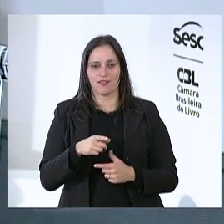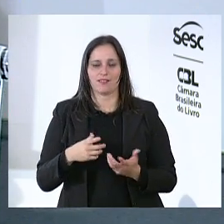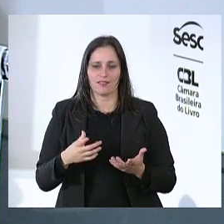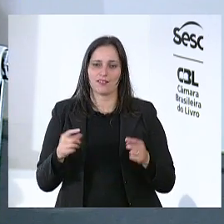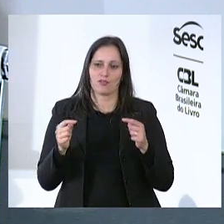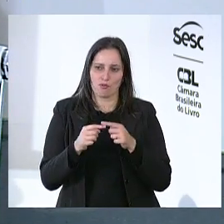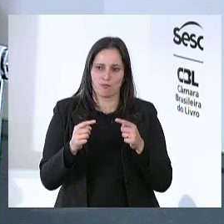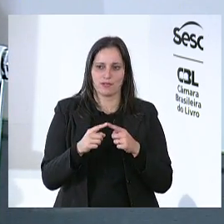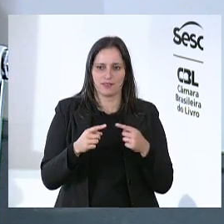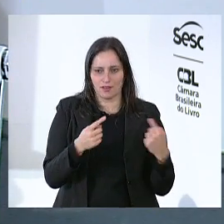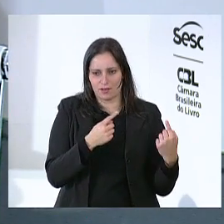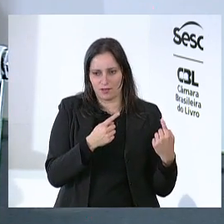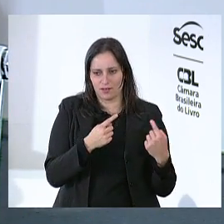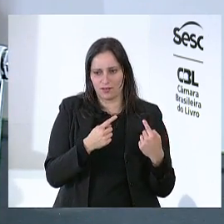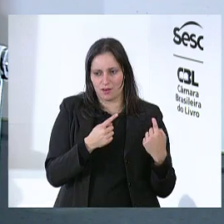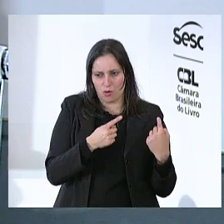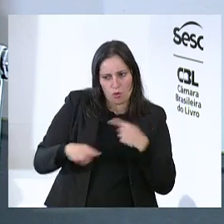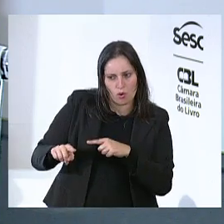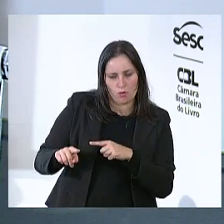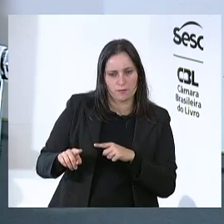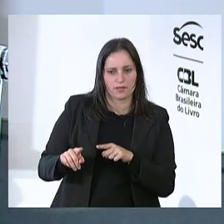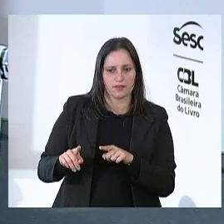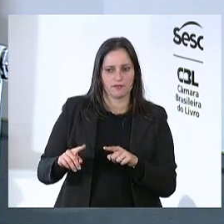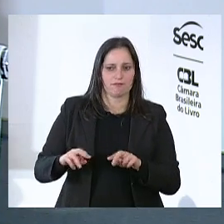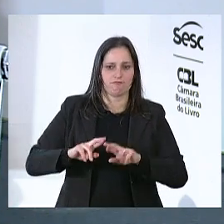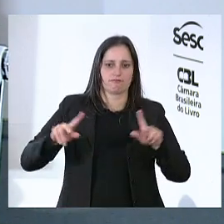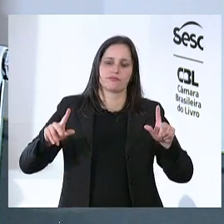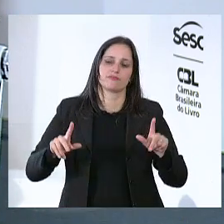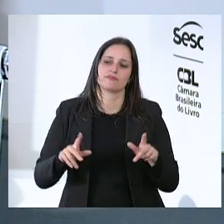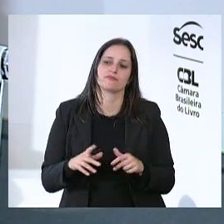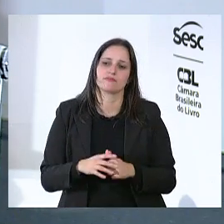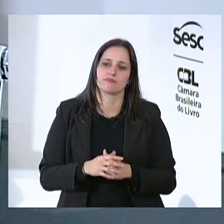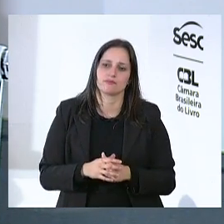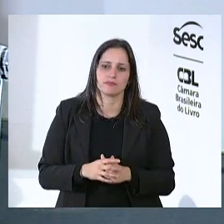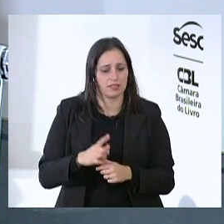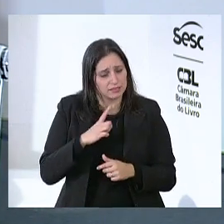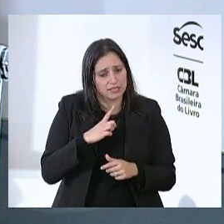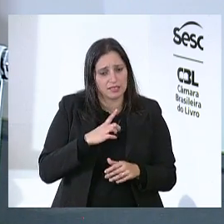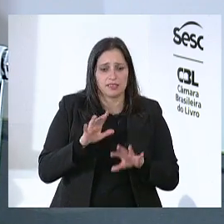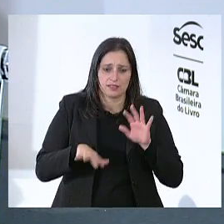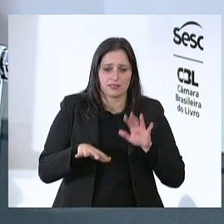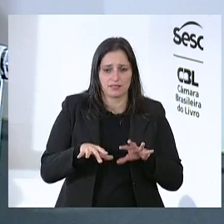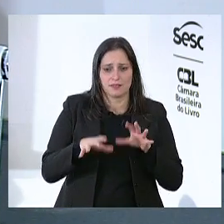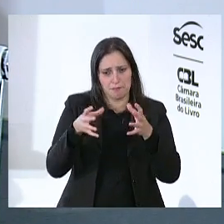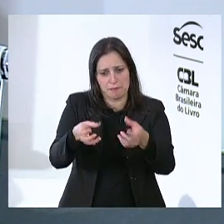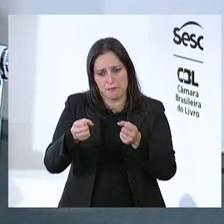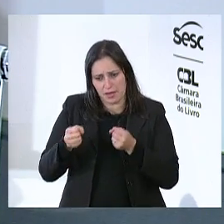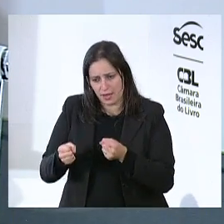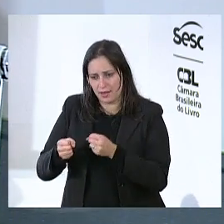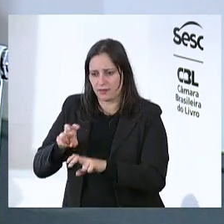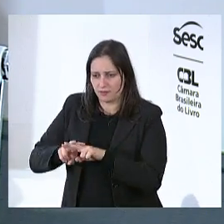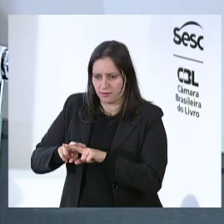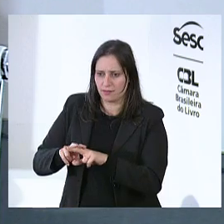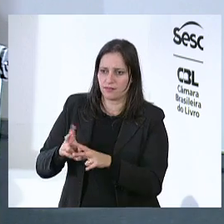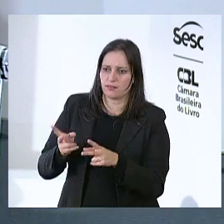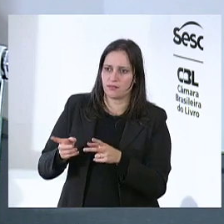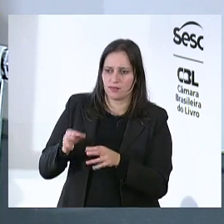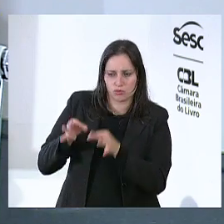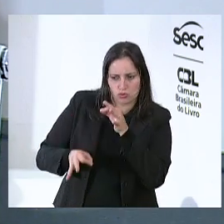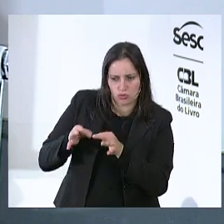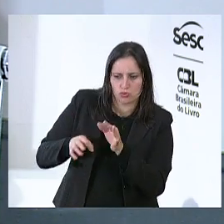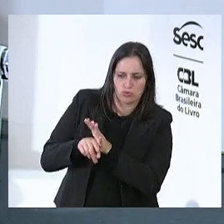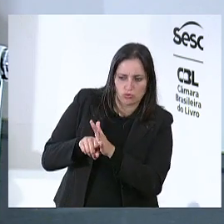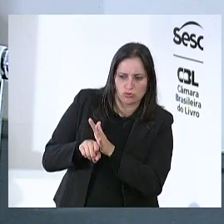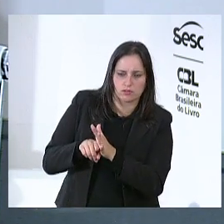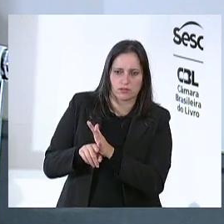digamos. Não perseguindo... Claro, tem que pegar, julgar, enfim, essas coisas. Mas não é por aí, né?